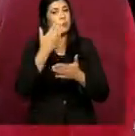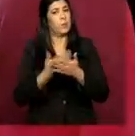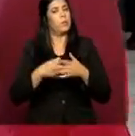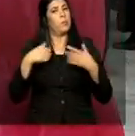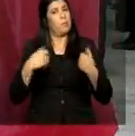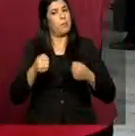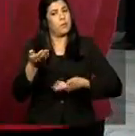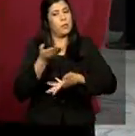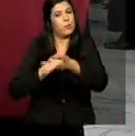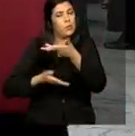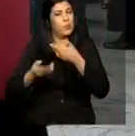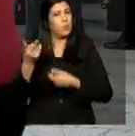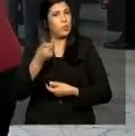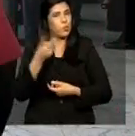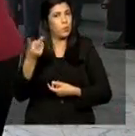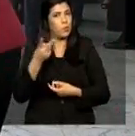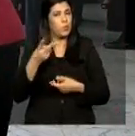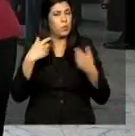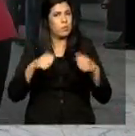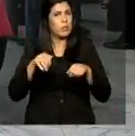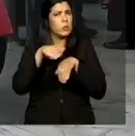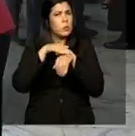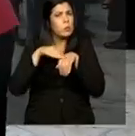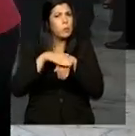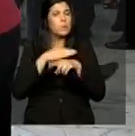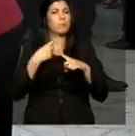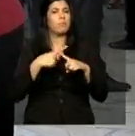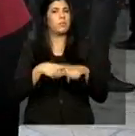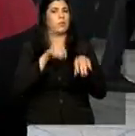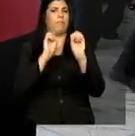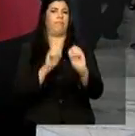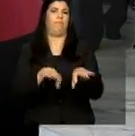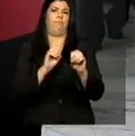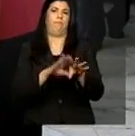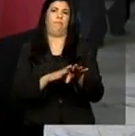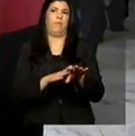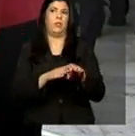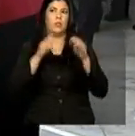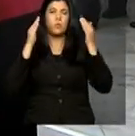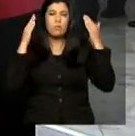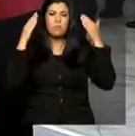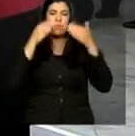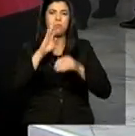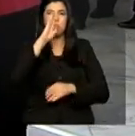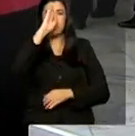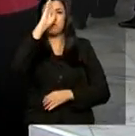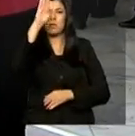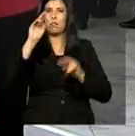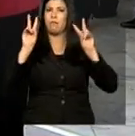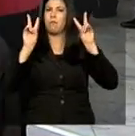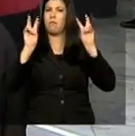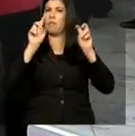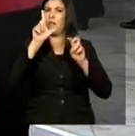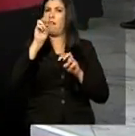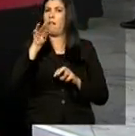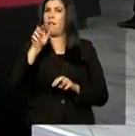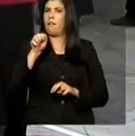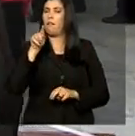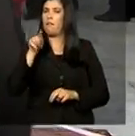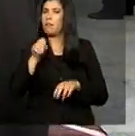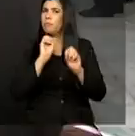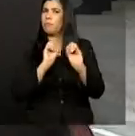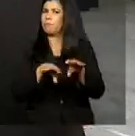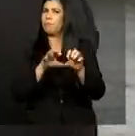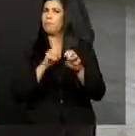conversar entre a presidente Dilma e a Unesco, tendo em vista que a educação é uma prioridade do segundo mandato. Inclusive, né? Ela até anunciou um novo lema, isso. E aí nós